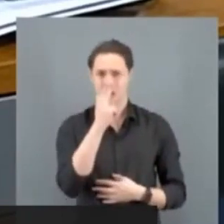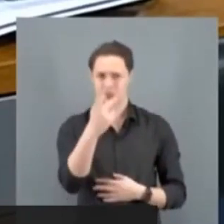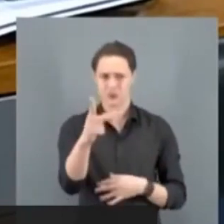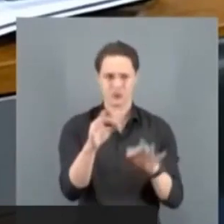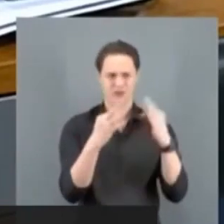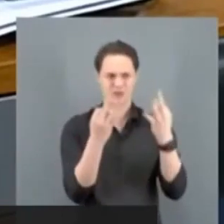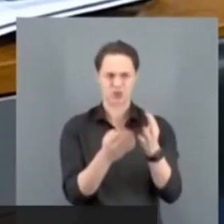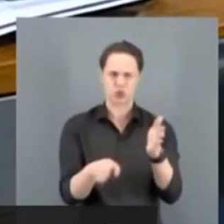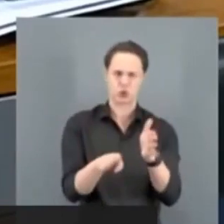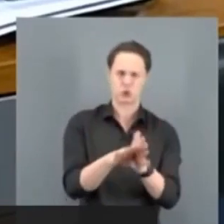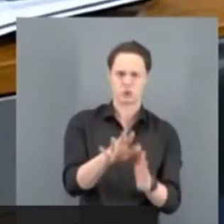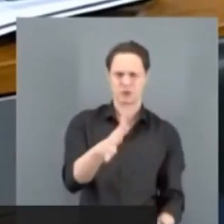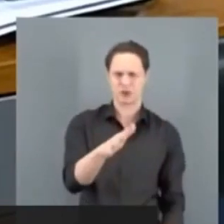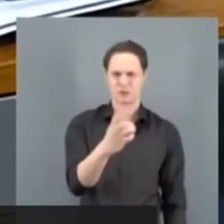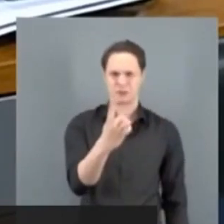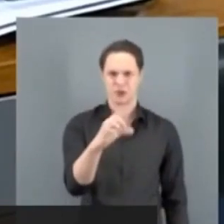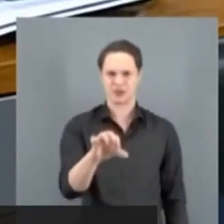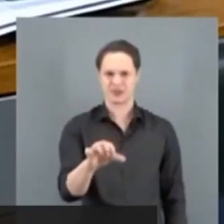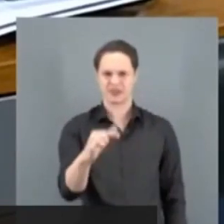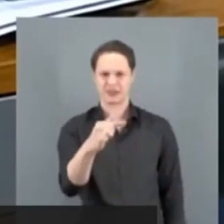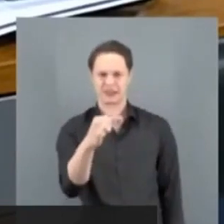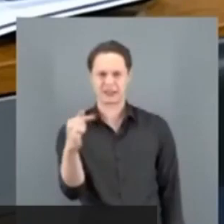por volta de